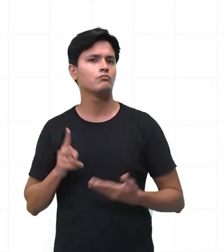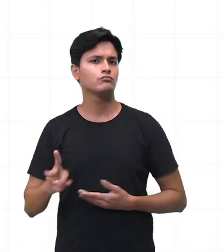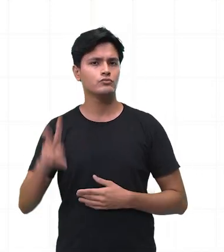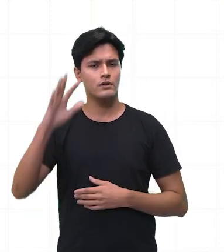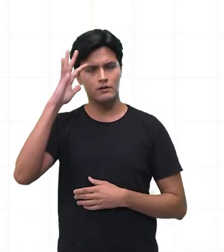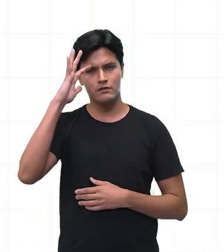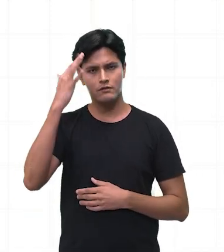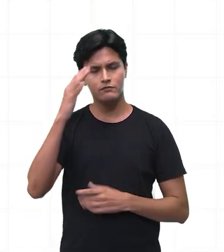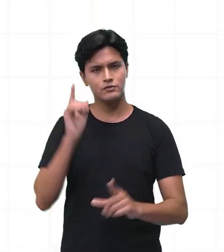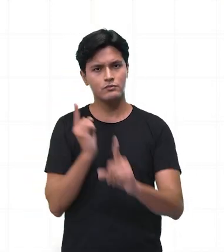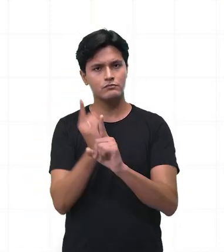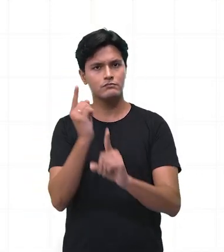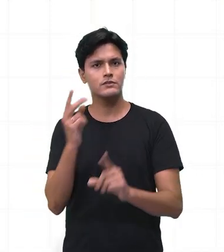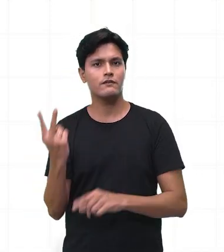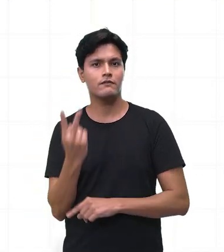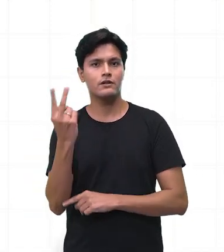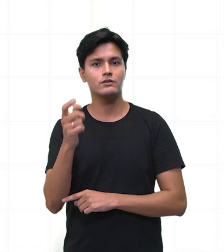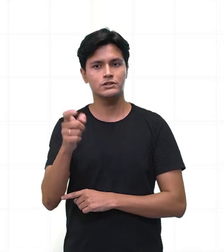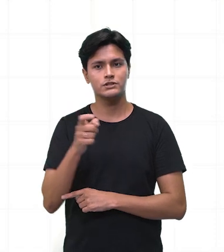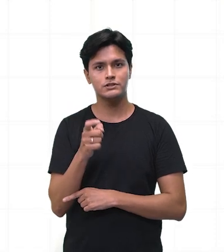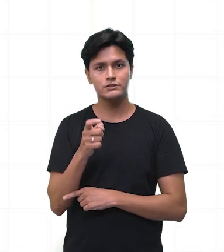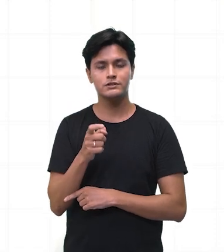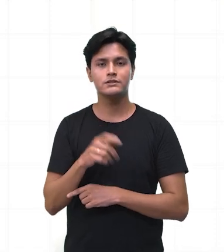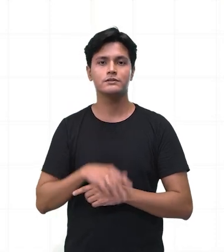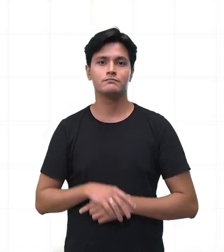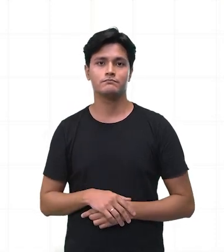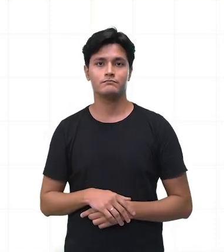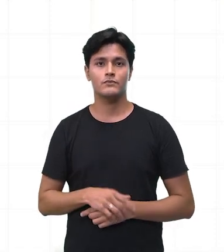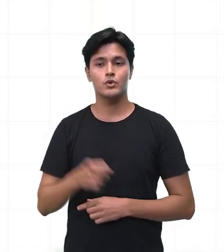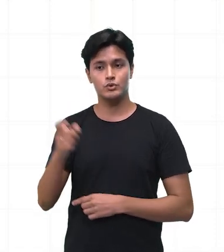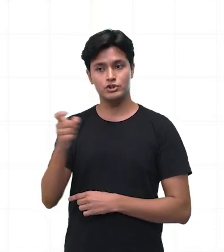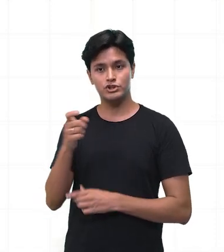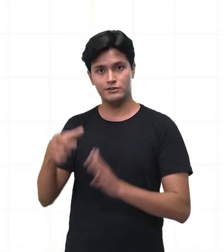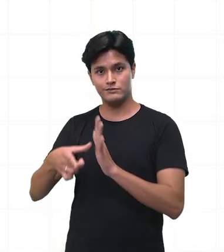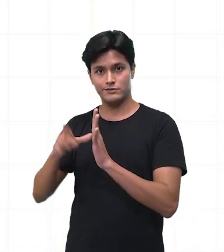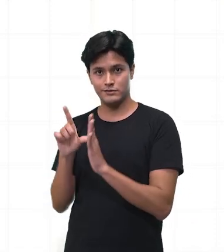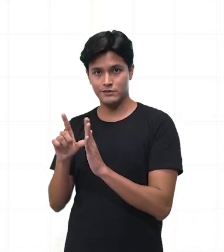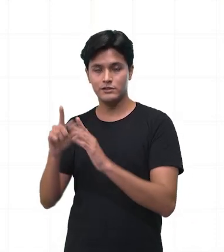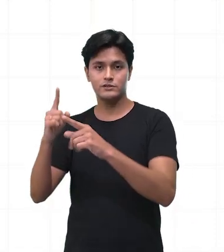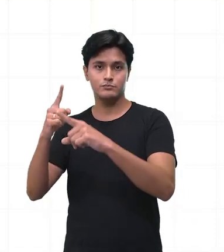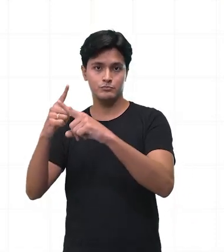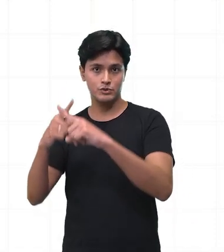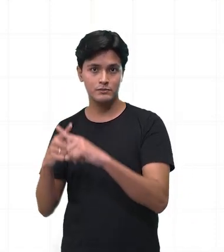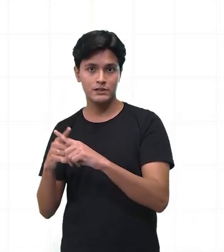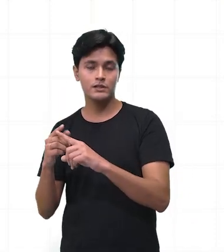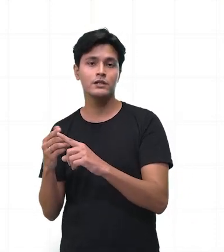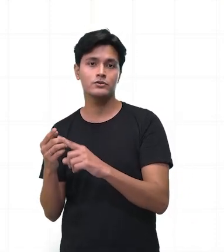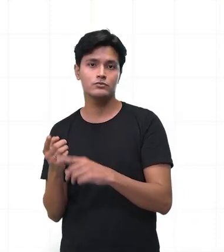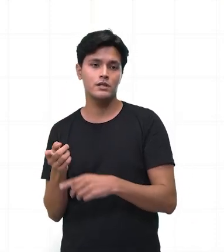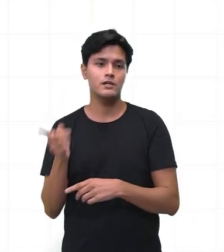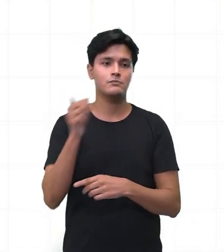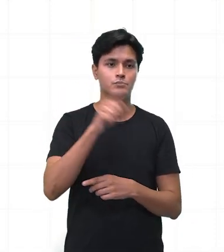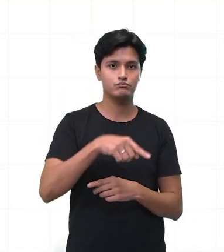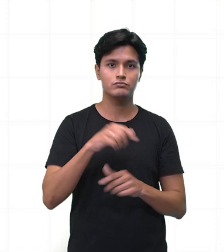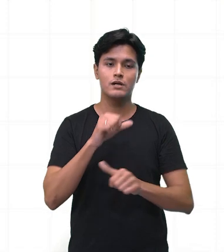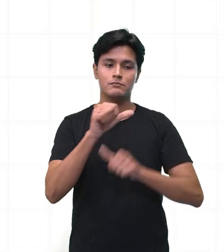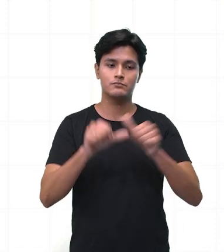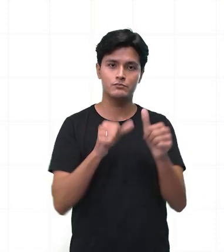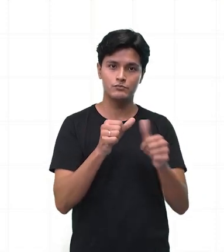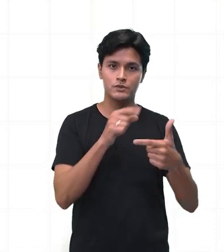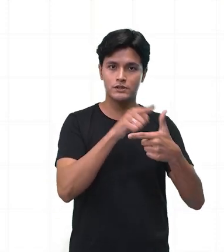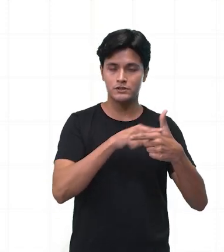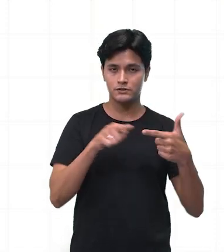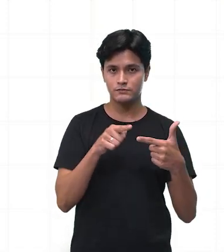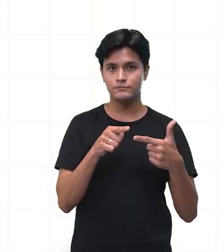valor do x. O 100 que está multiplicando, ele vem para cá, ó, dividindo. Então, vai ficar